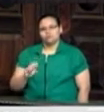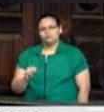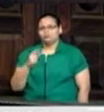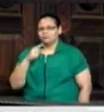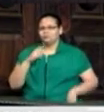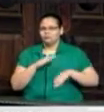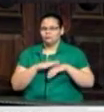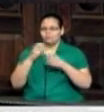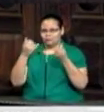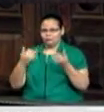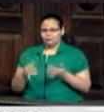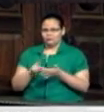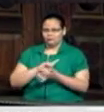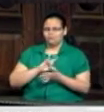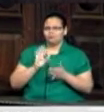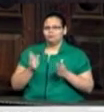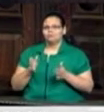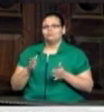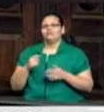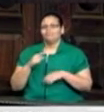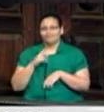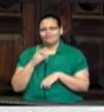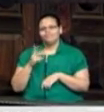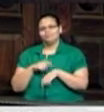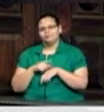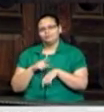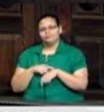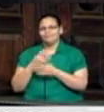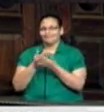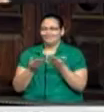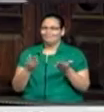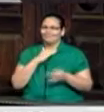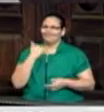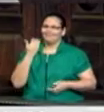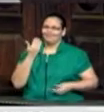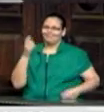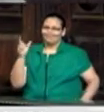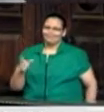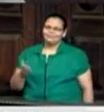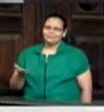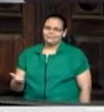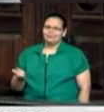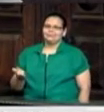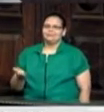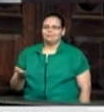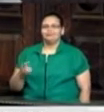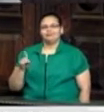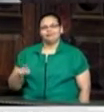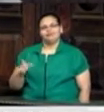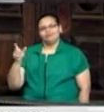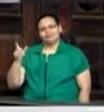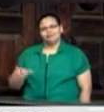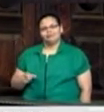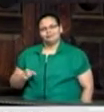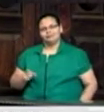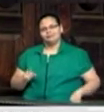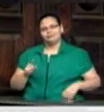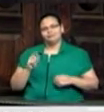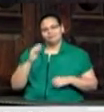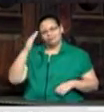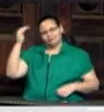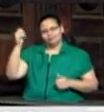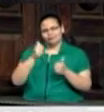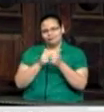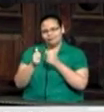referência, deputado Chiquinho da Mangueira. Esse momento de grande perda, um ícone do